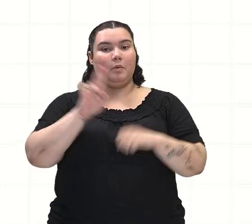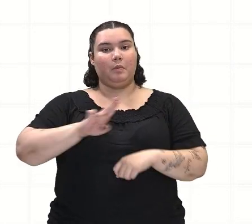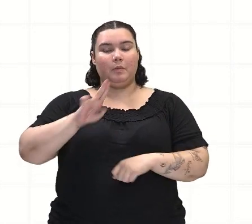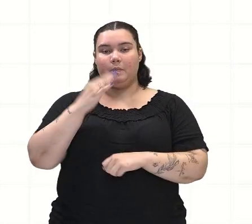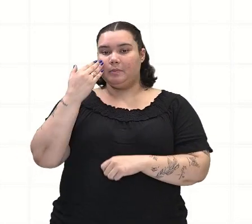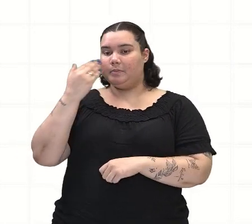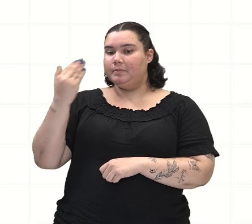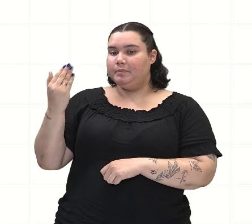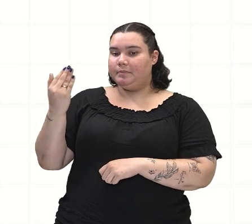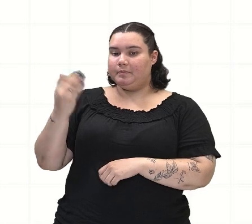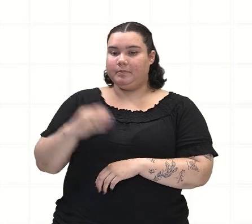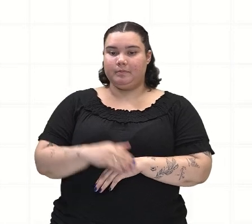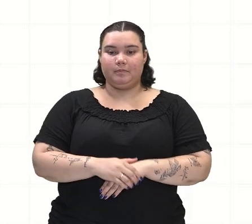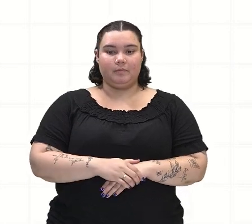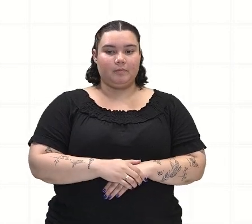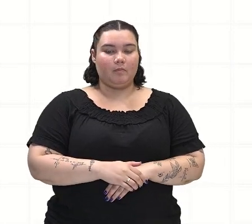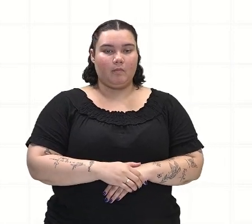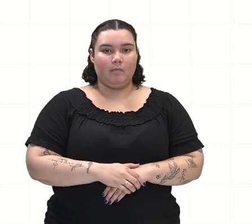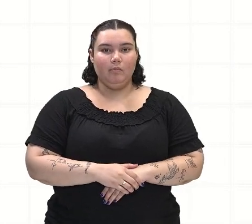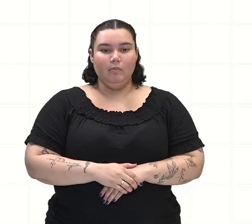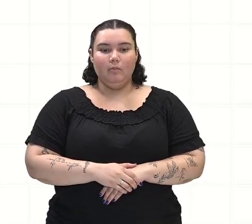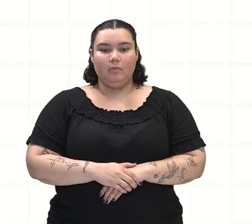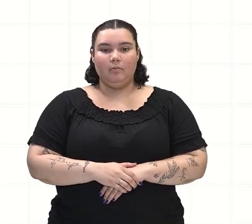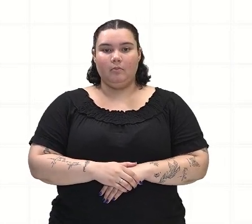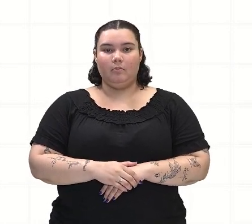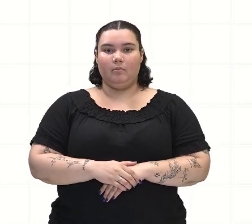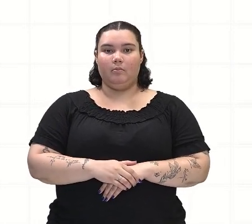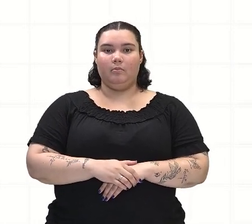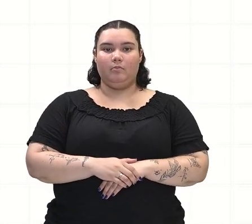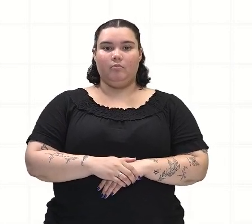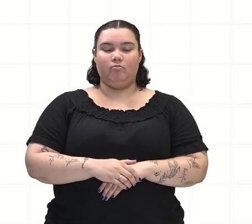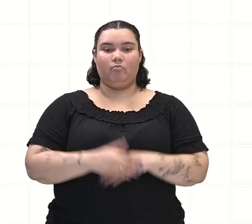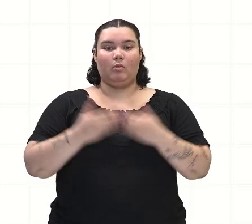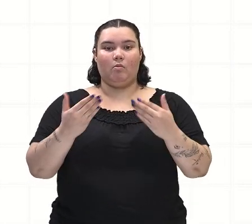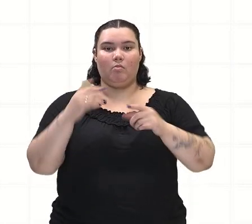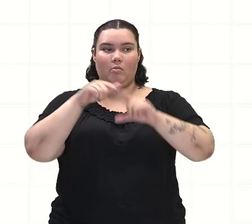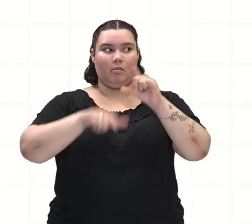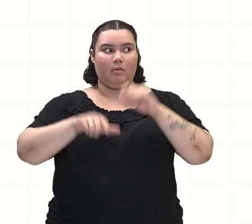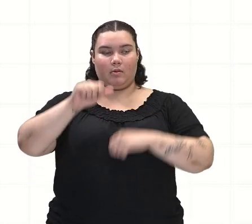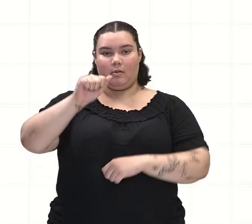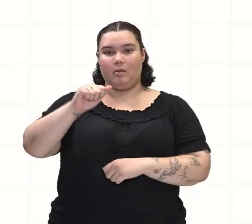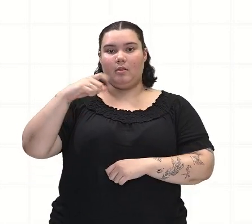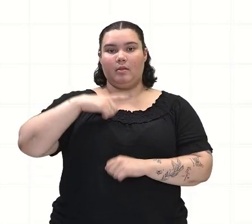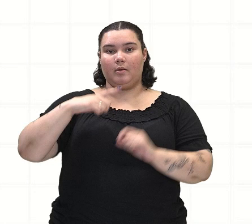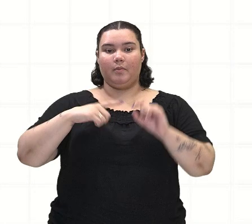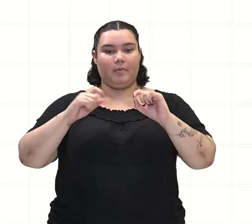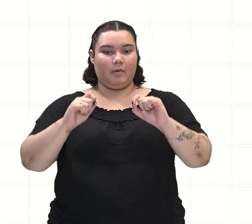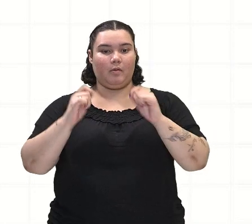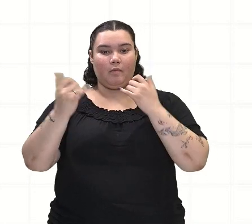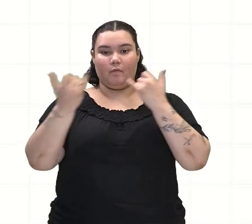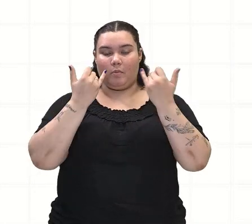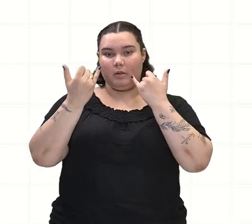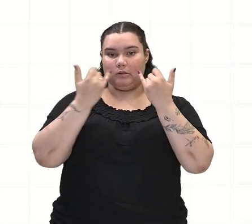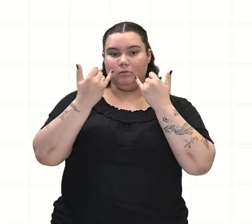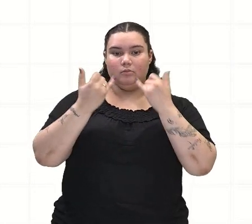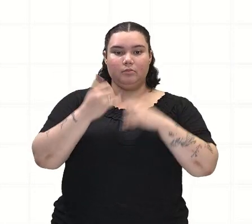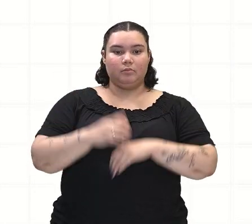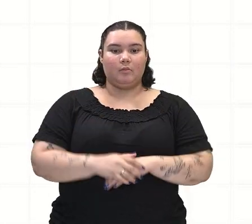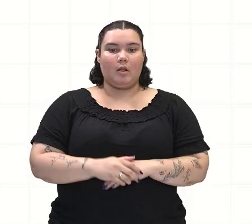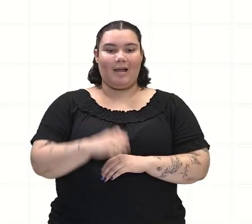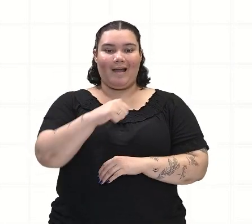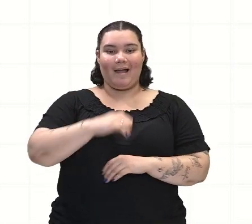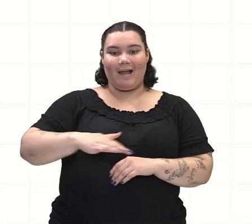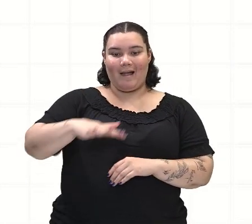essa fórmula, certo? E aqui na letra A, ele dá essa informação, olha só, área